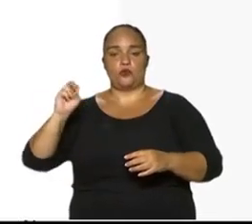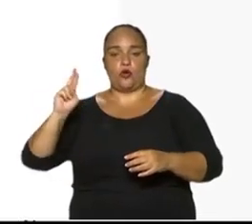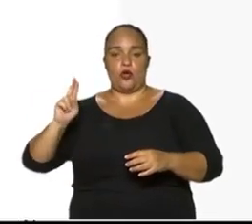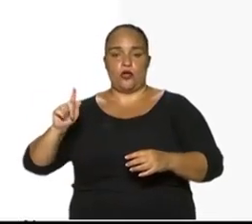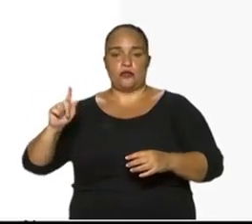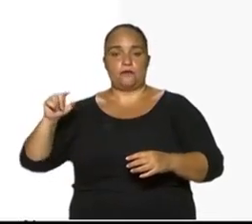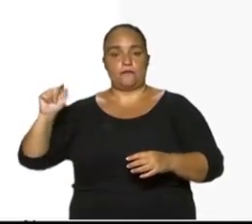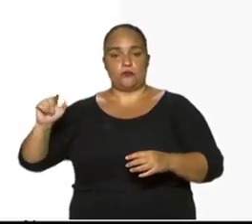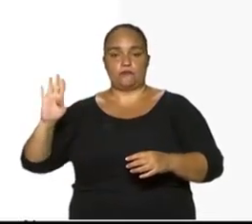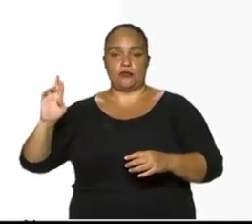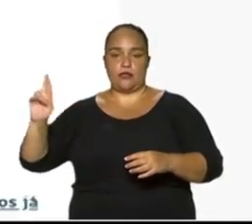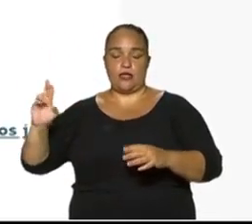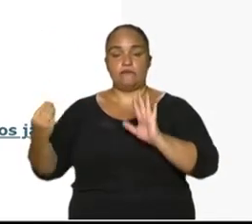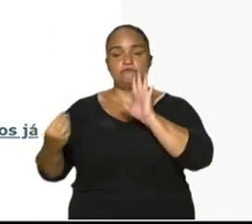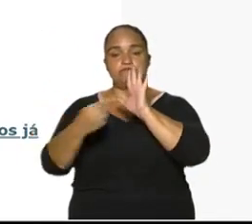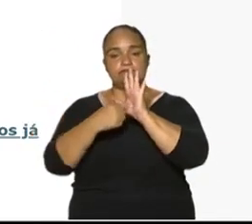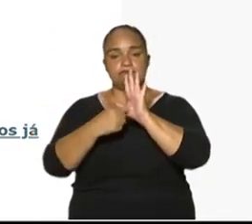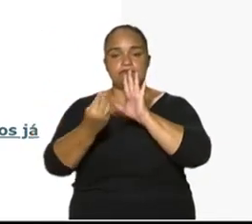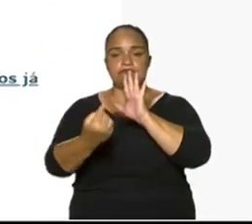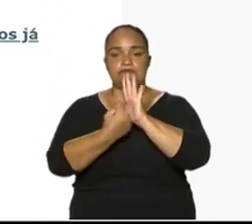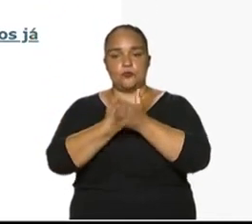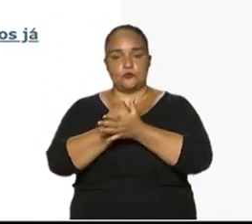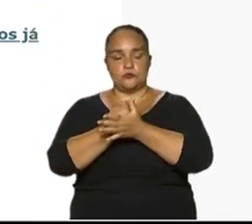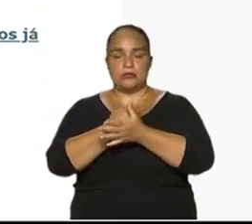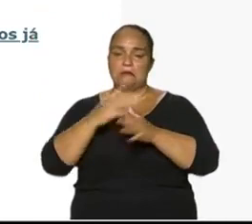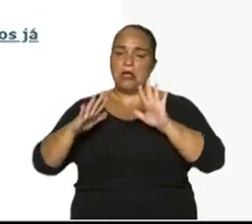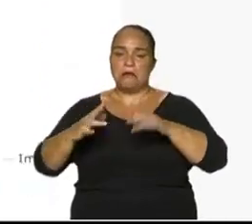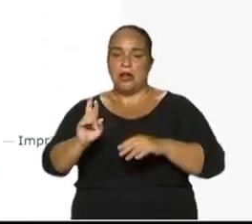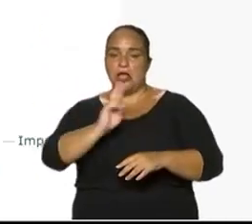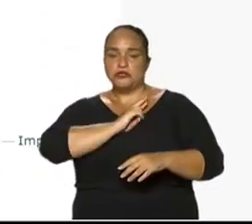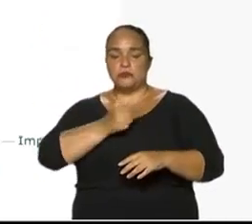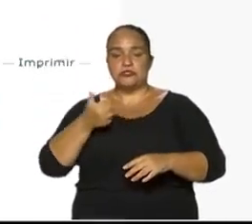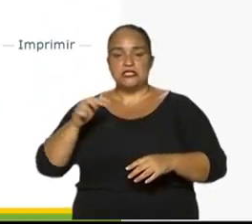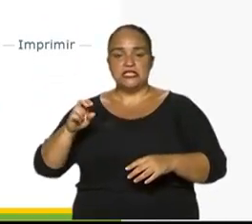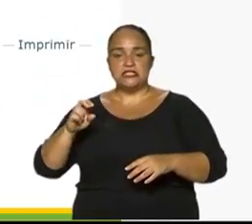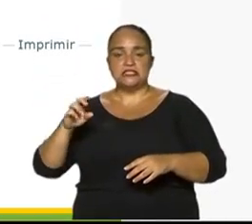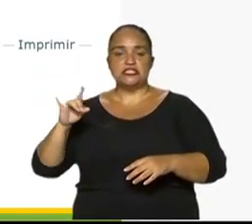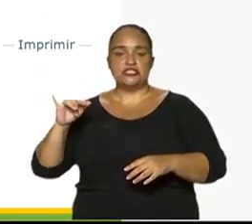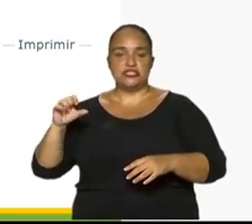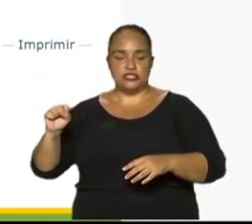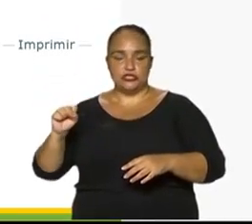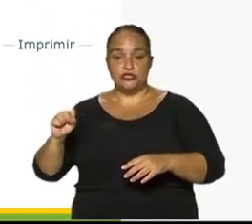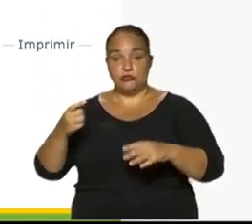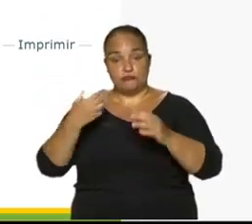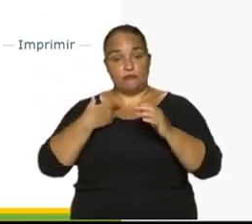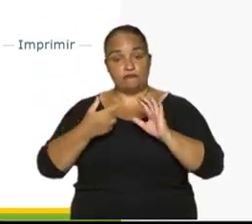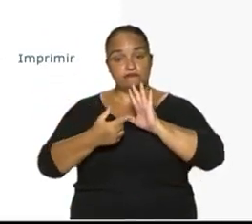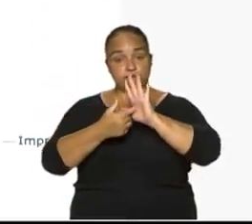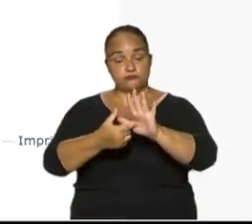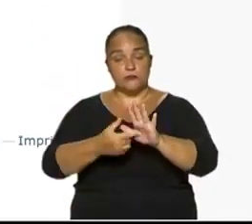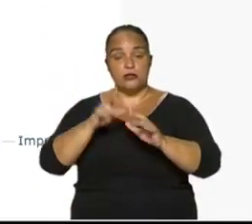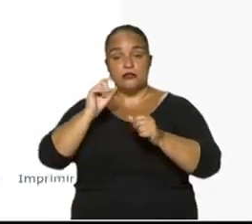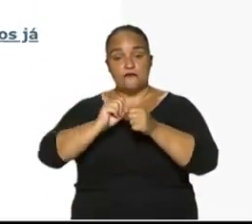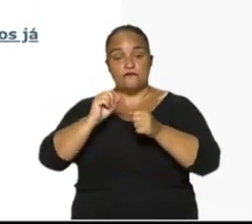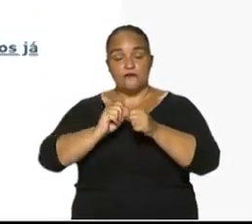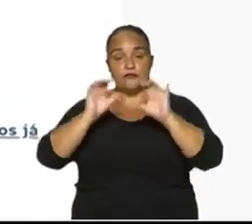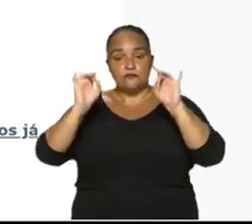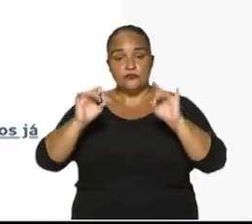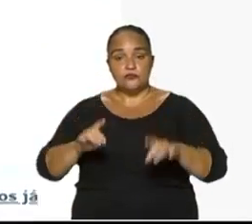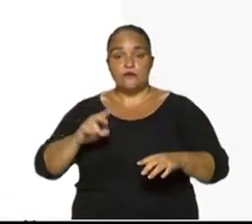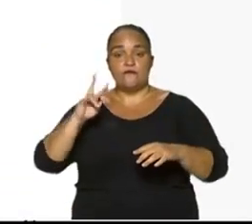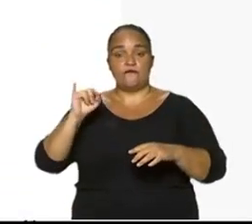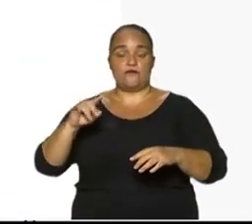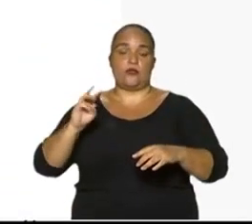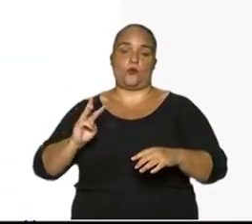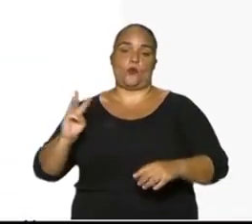respostatecnica.org.br e postar a pergunta. O tempo médio de resposta é 15 dias e o atendimento é feito exclusivamente via